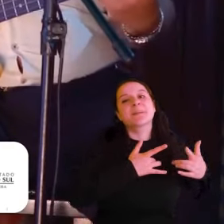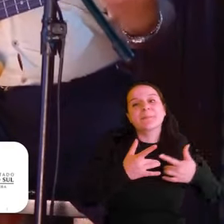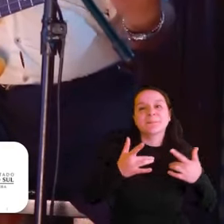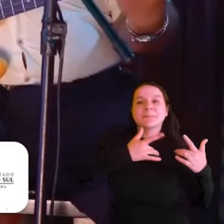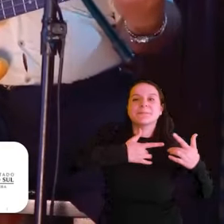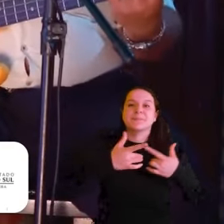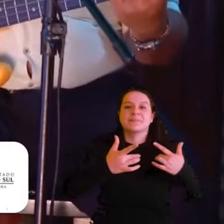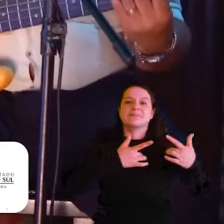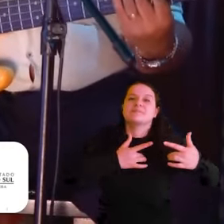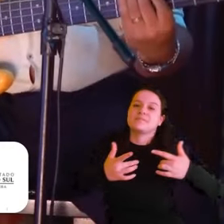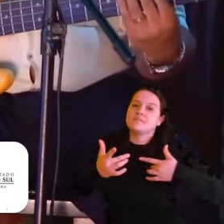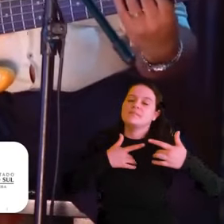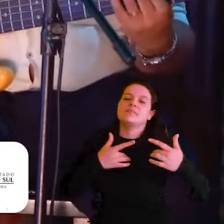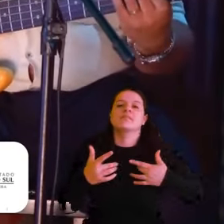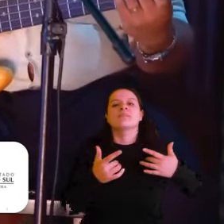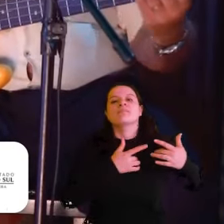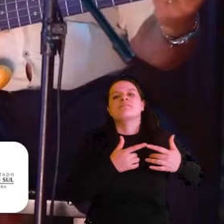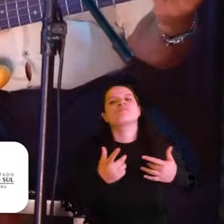coração.